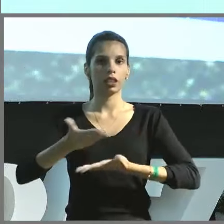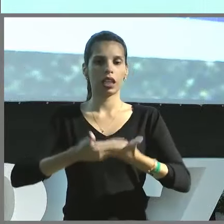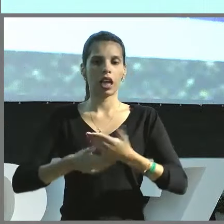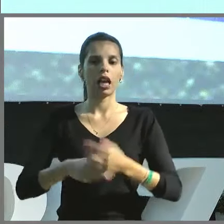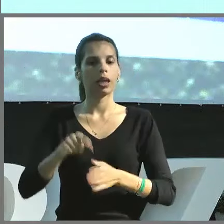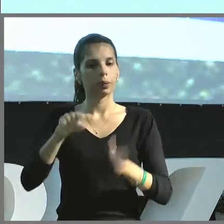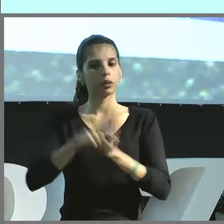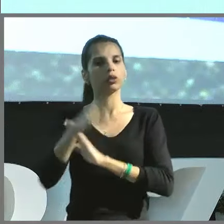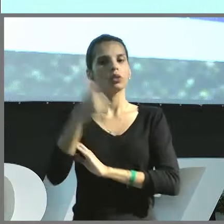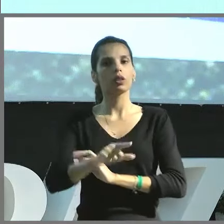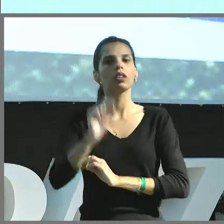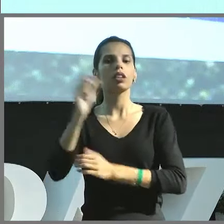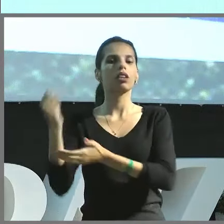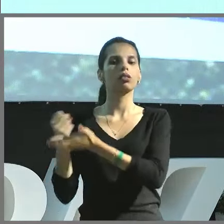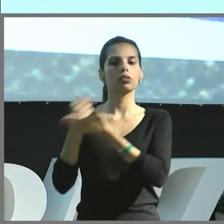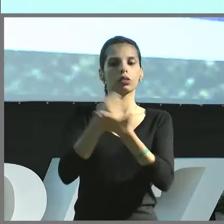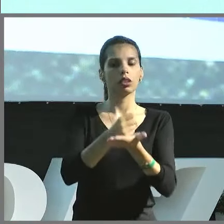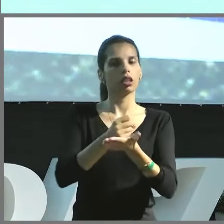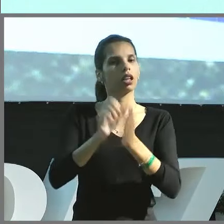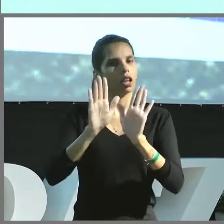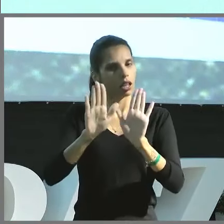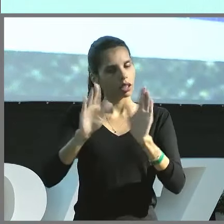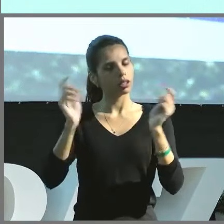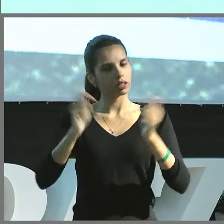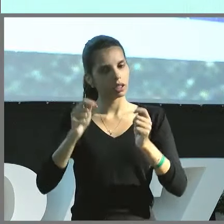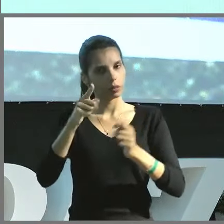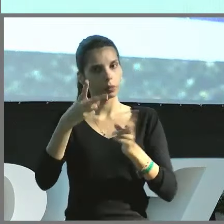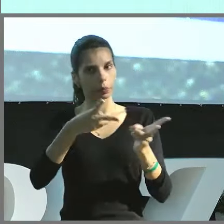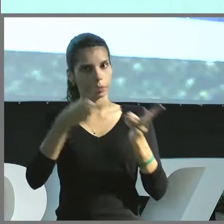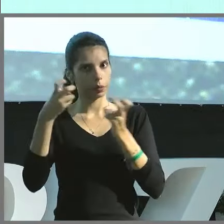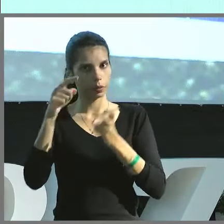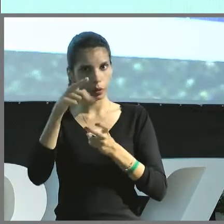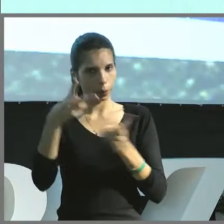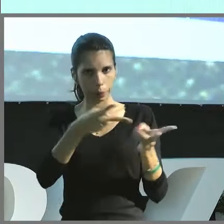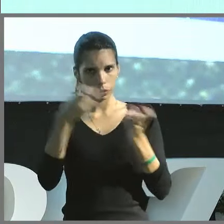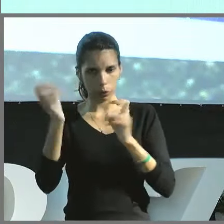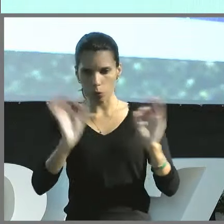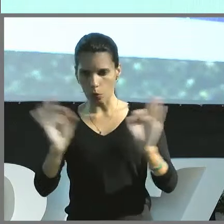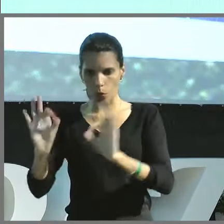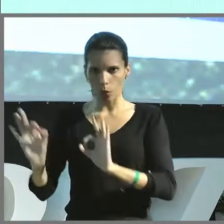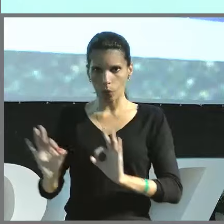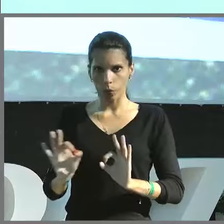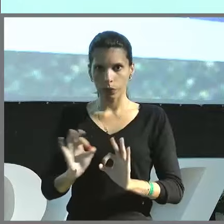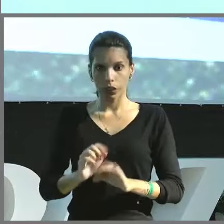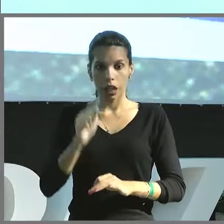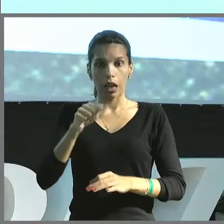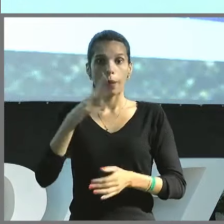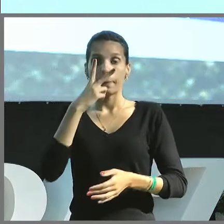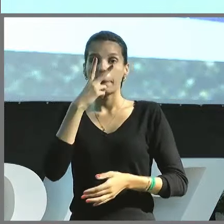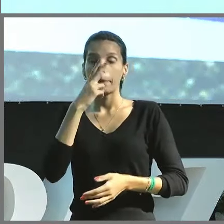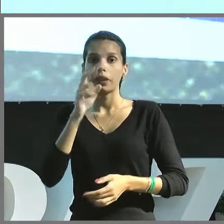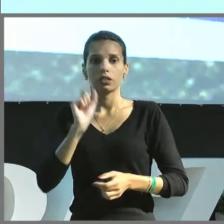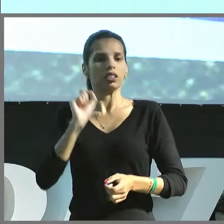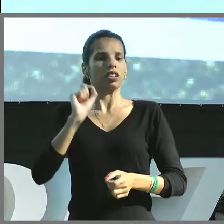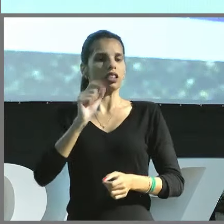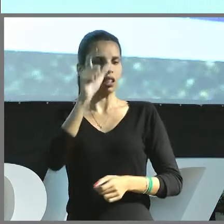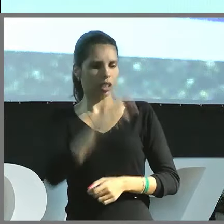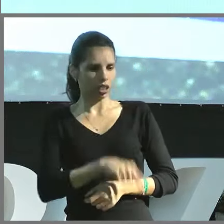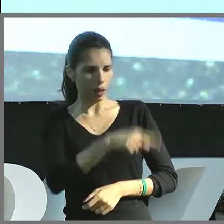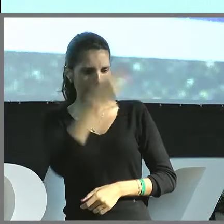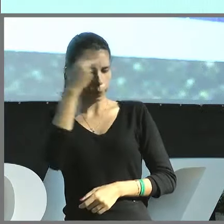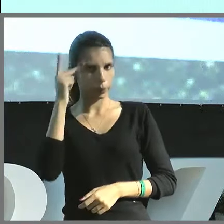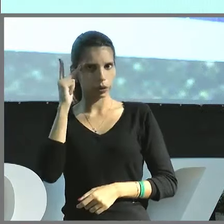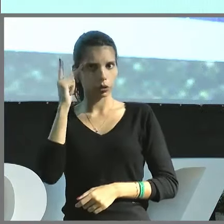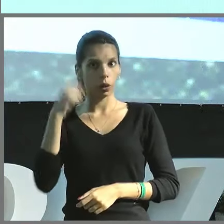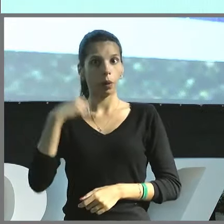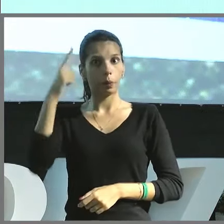trouxe? Eu digo: tu vais ver quem te trouxe aqui. Tu não está percebendo ninguém? Aí ele deu um salto e disse: quem é esse cara? Aí eu